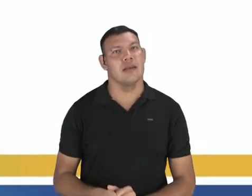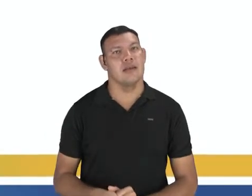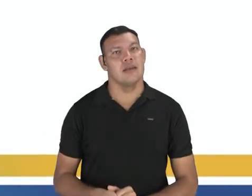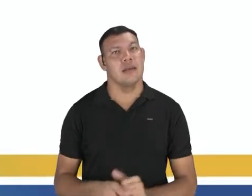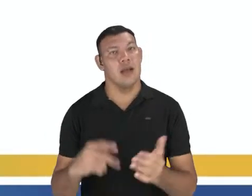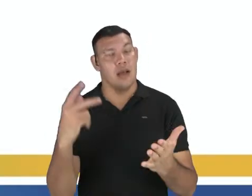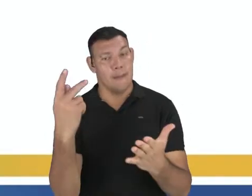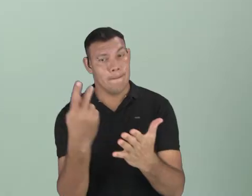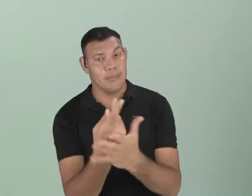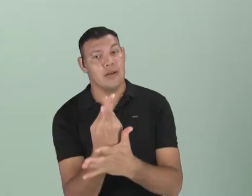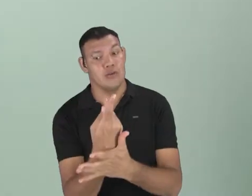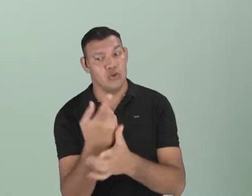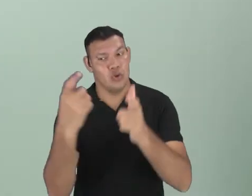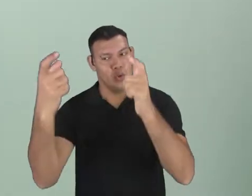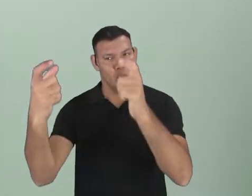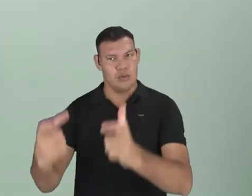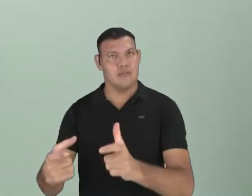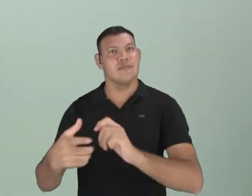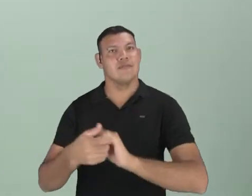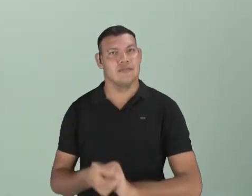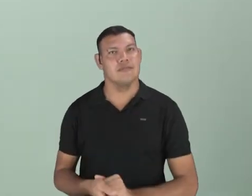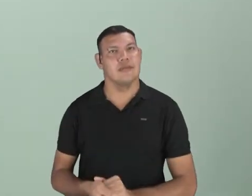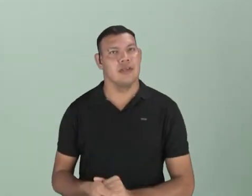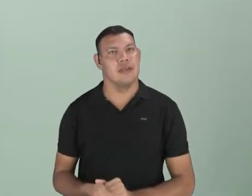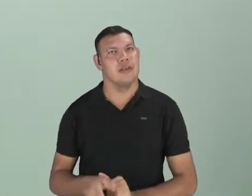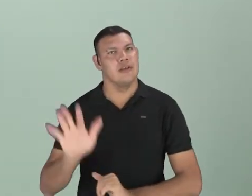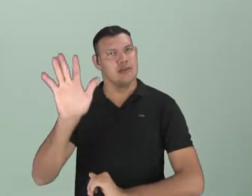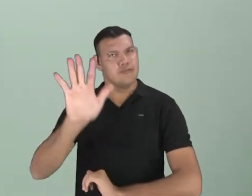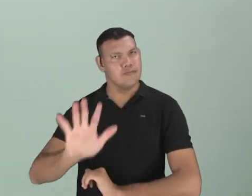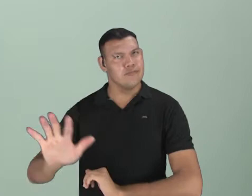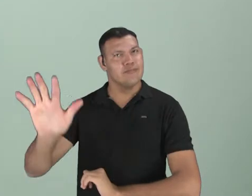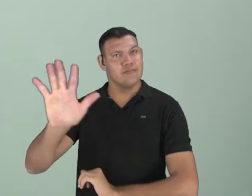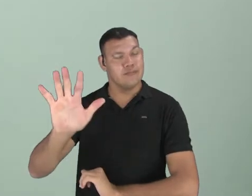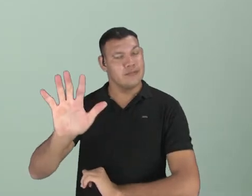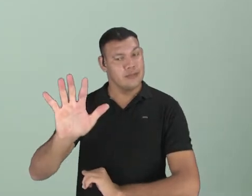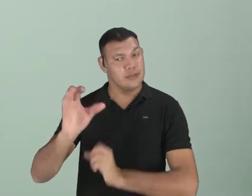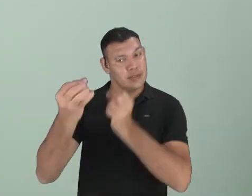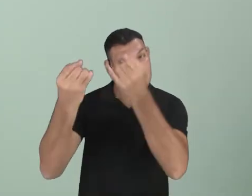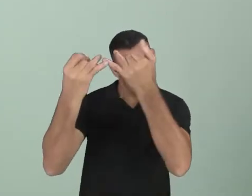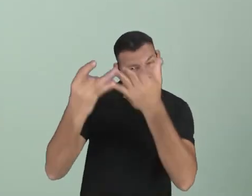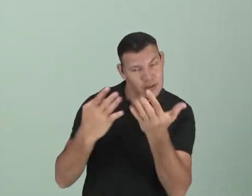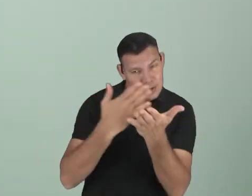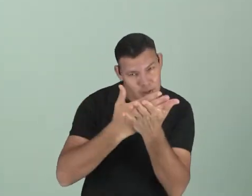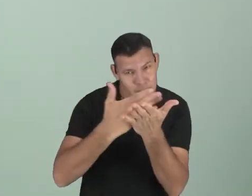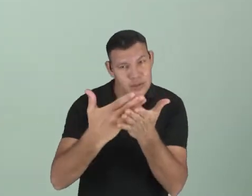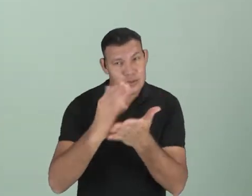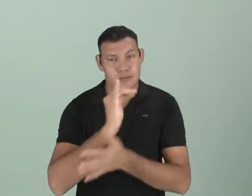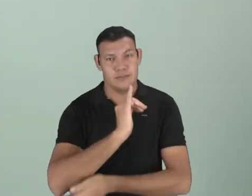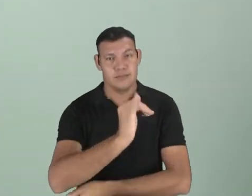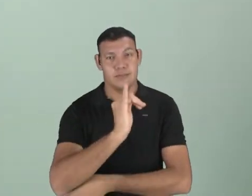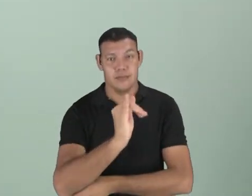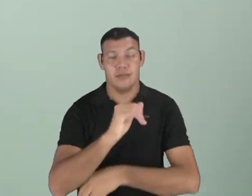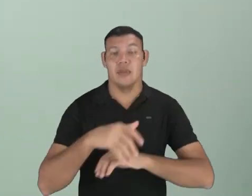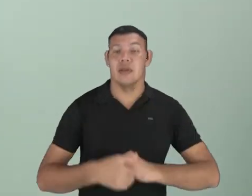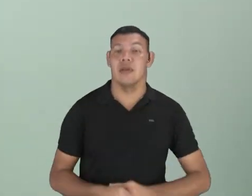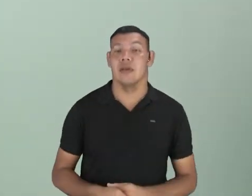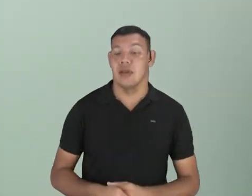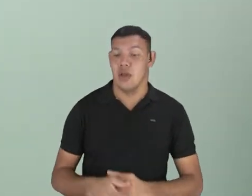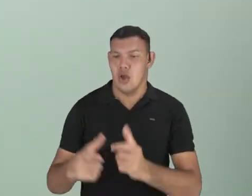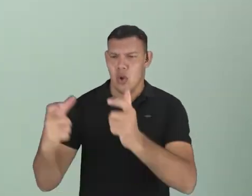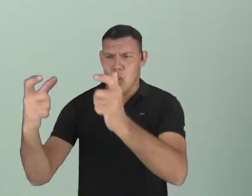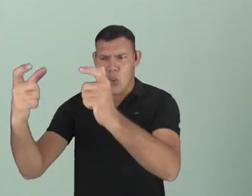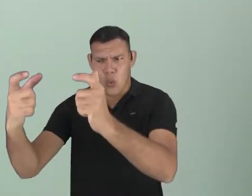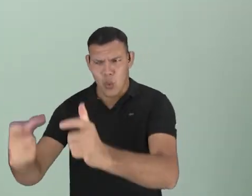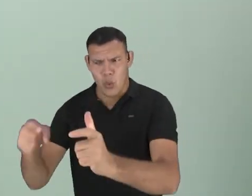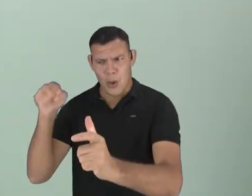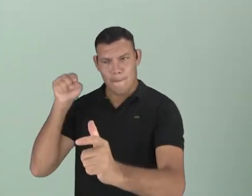início da narrativa. Por que que o espaço ele é muito importante? Porque é a partir do espaço que